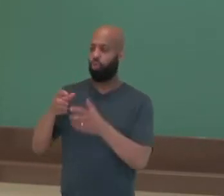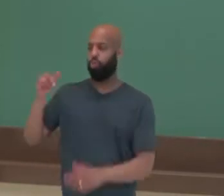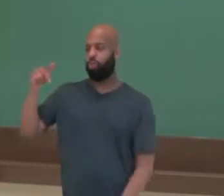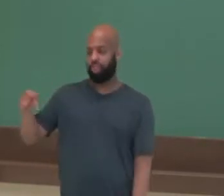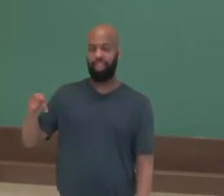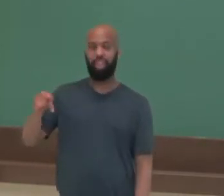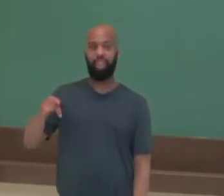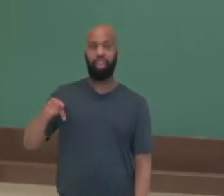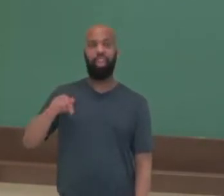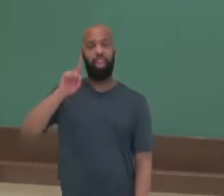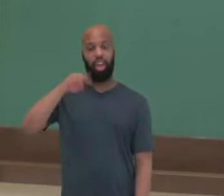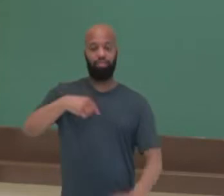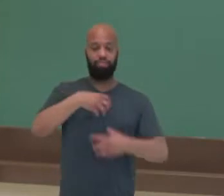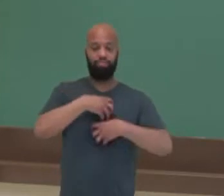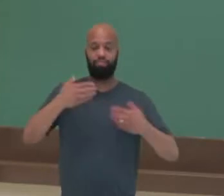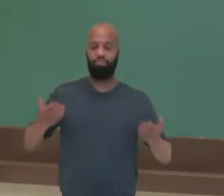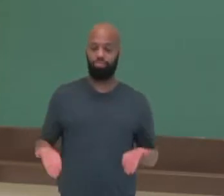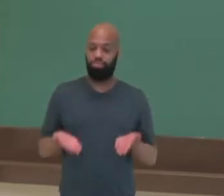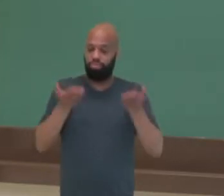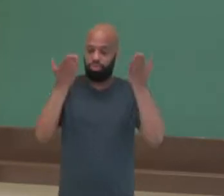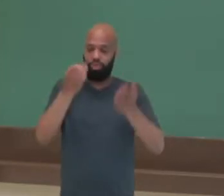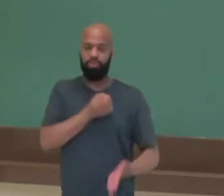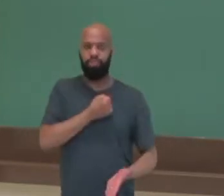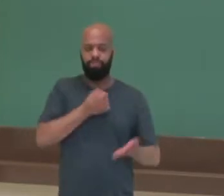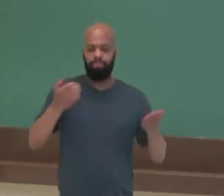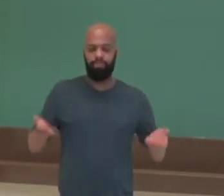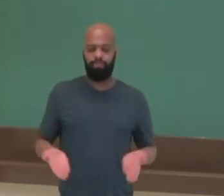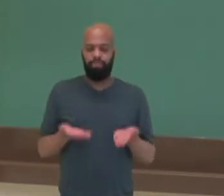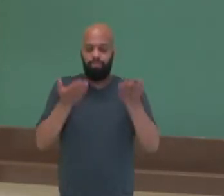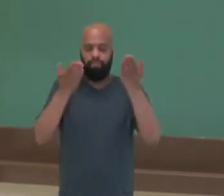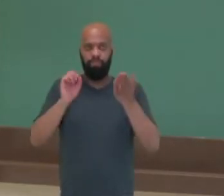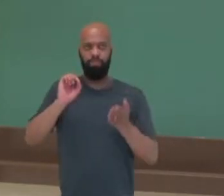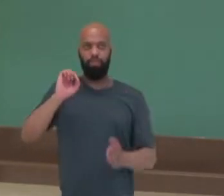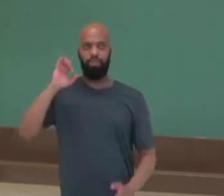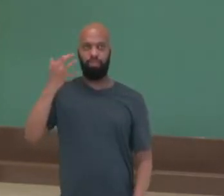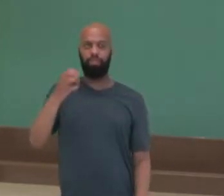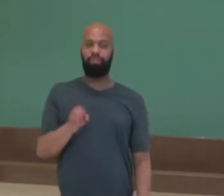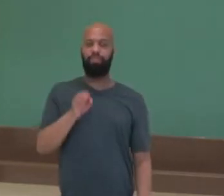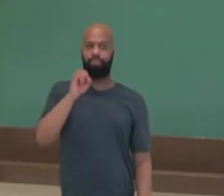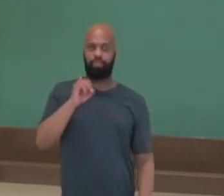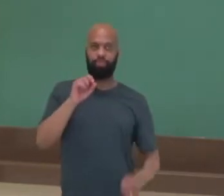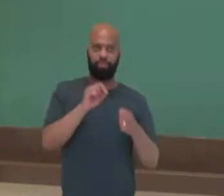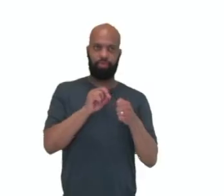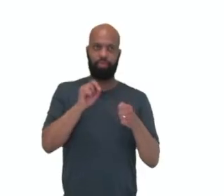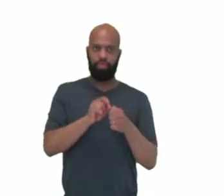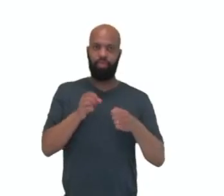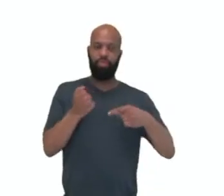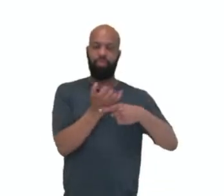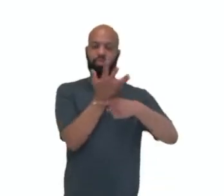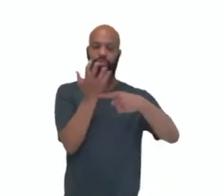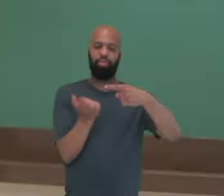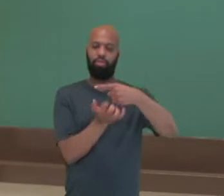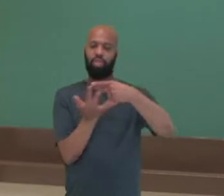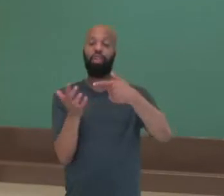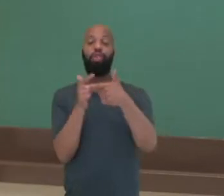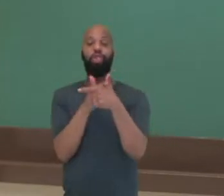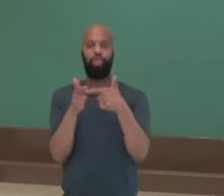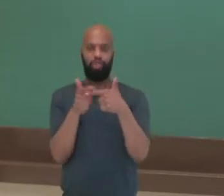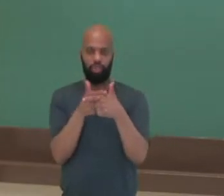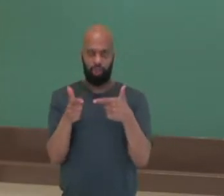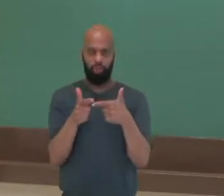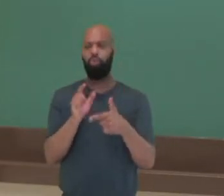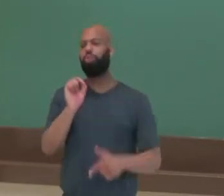diretamente proporcionais são aqueles números que, quando são estabelecidas razões entre